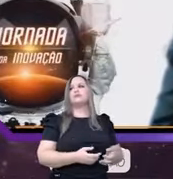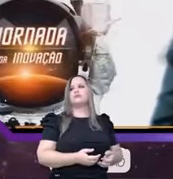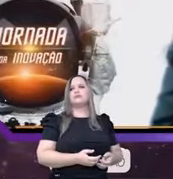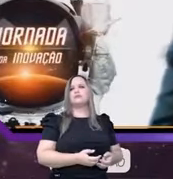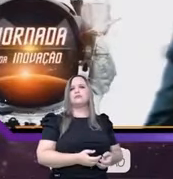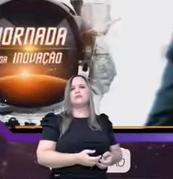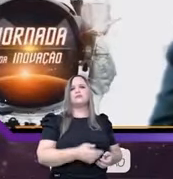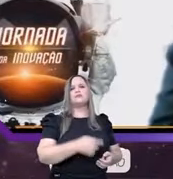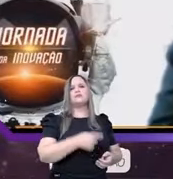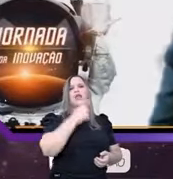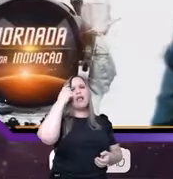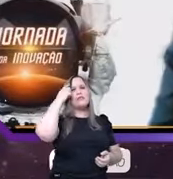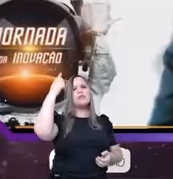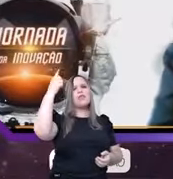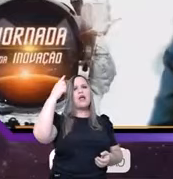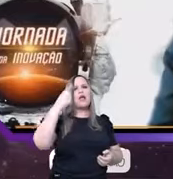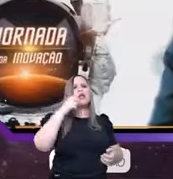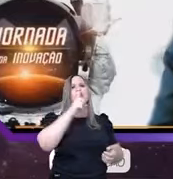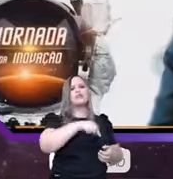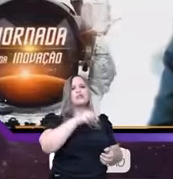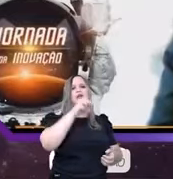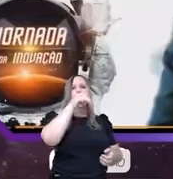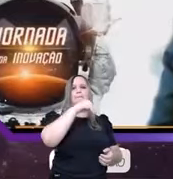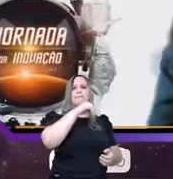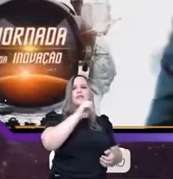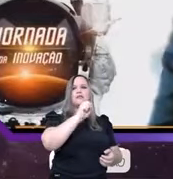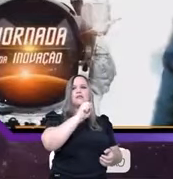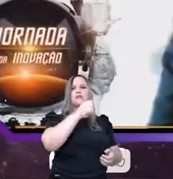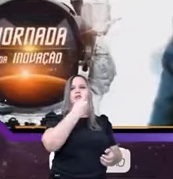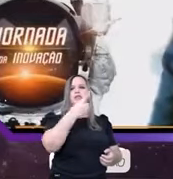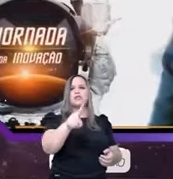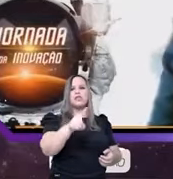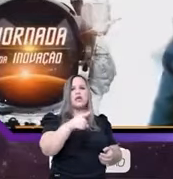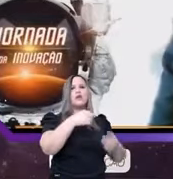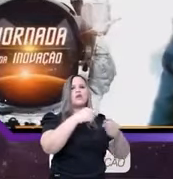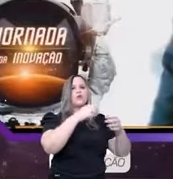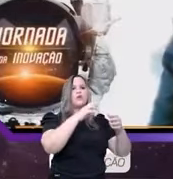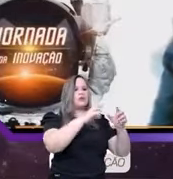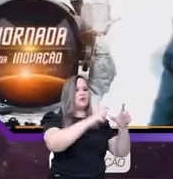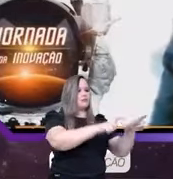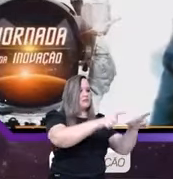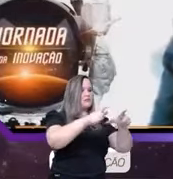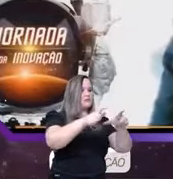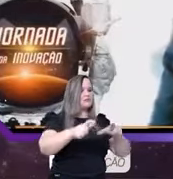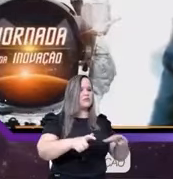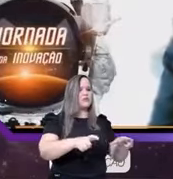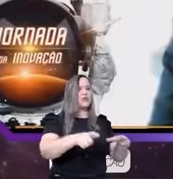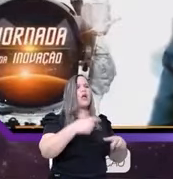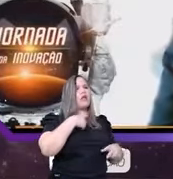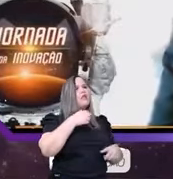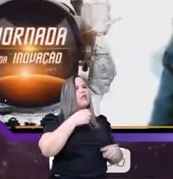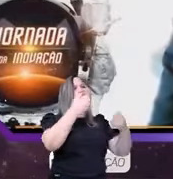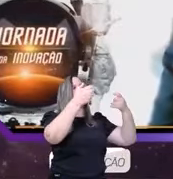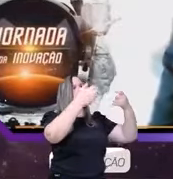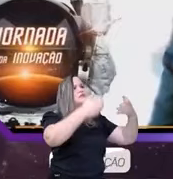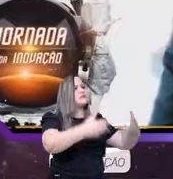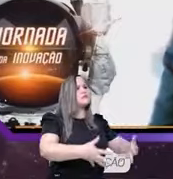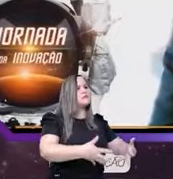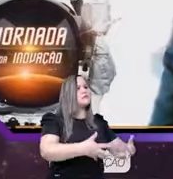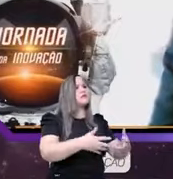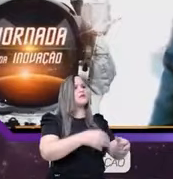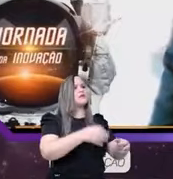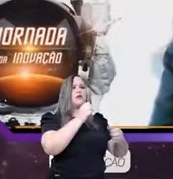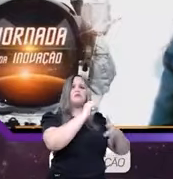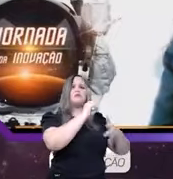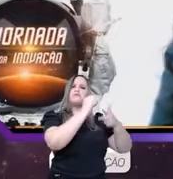a ideia de missão das instituições e eu mencionei nessa nossa discussão que o Poder